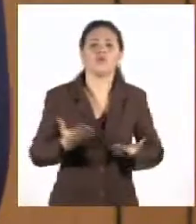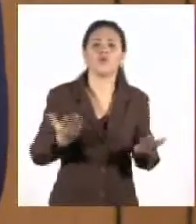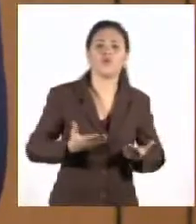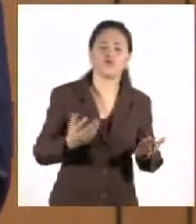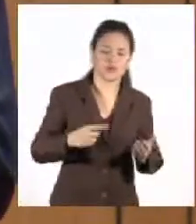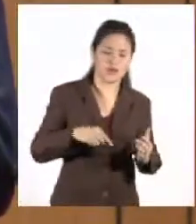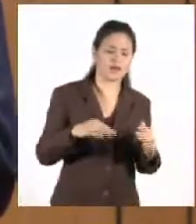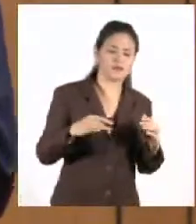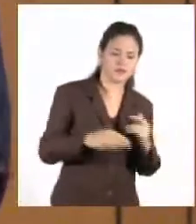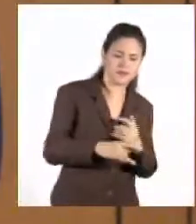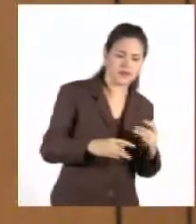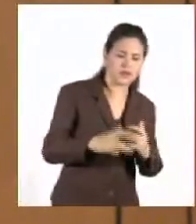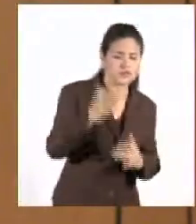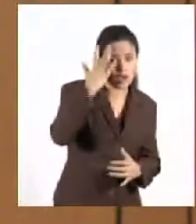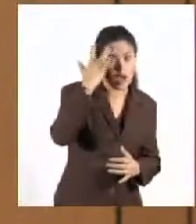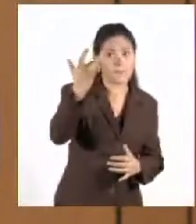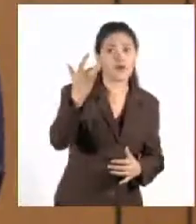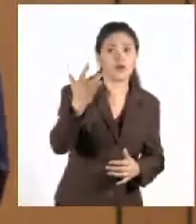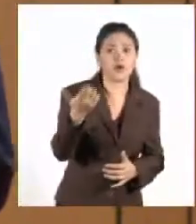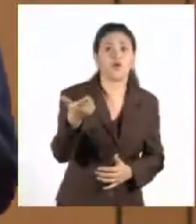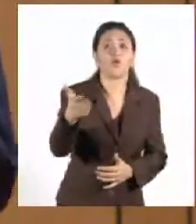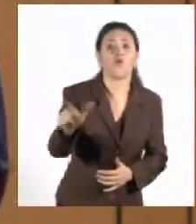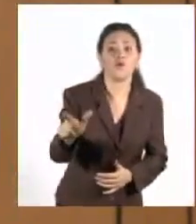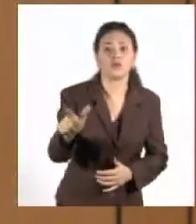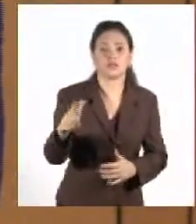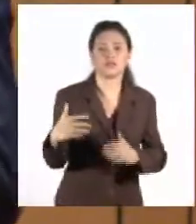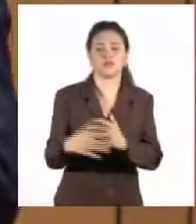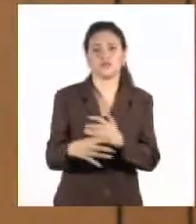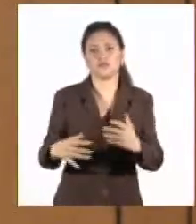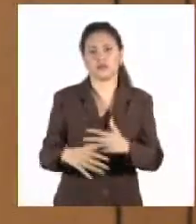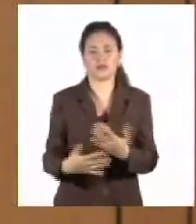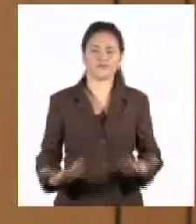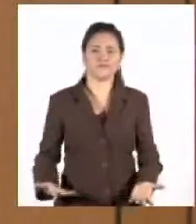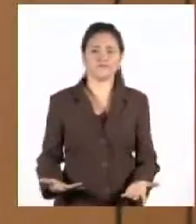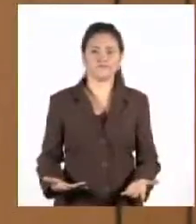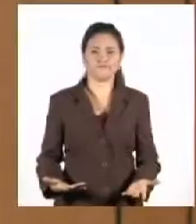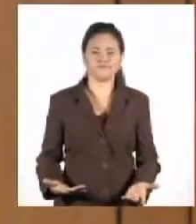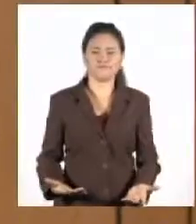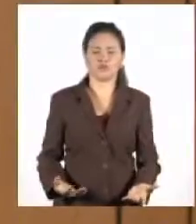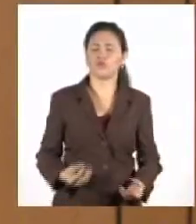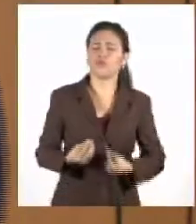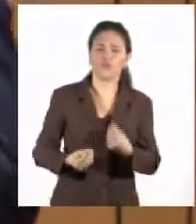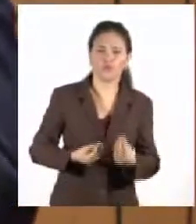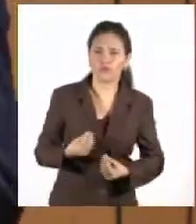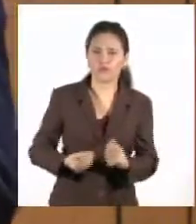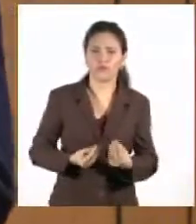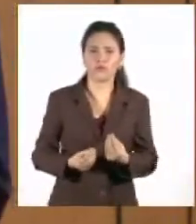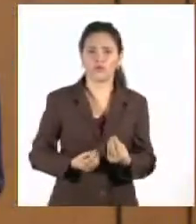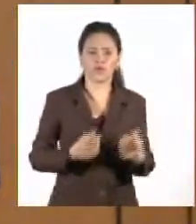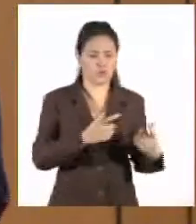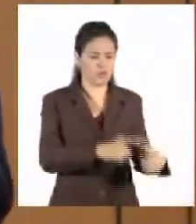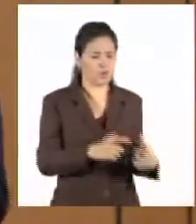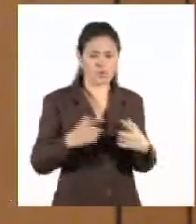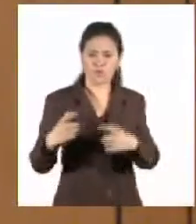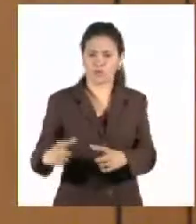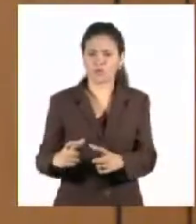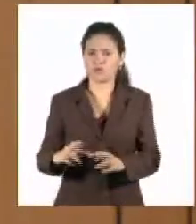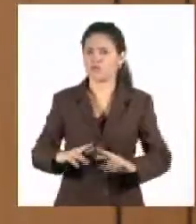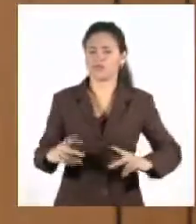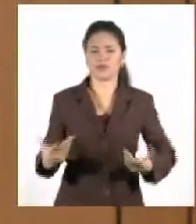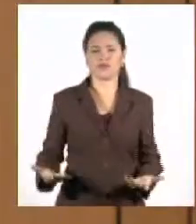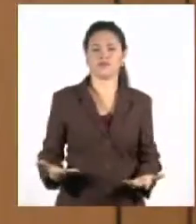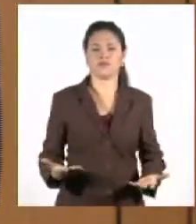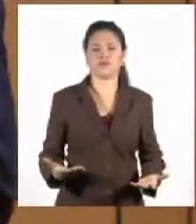possível? É o desafio realmente que a física não permite, né? Ocupar dois lugares ao mesmo tempo. Mas,